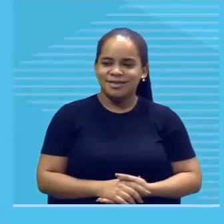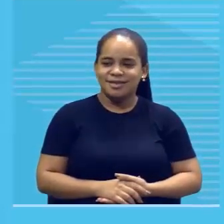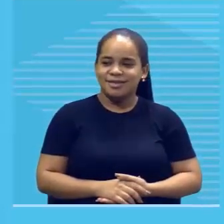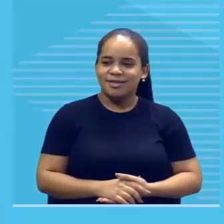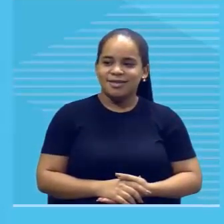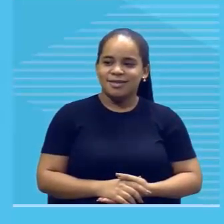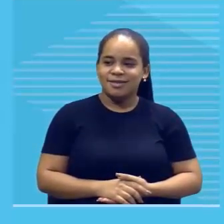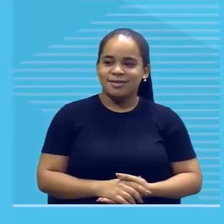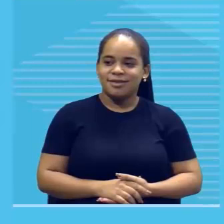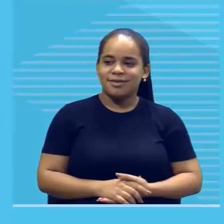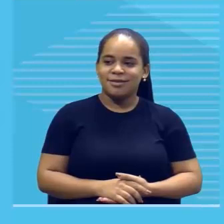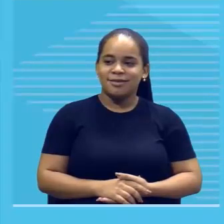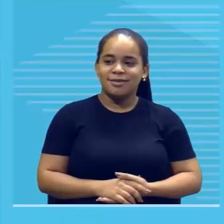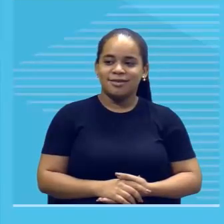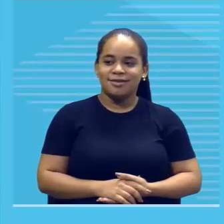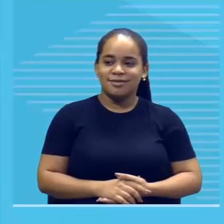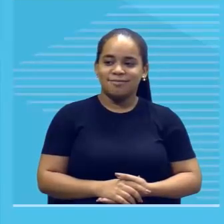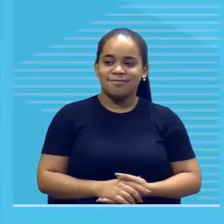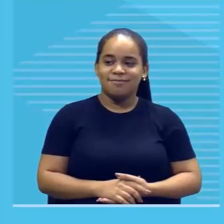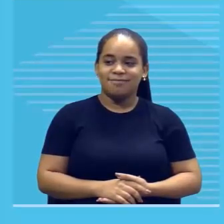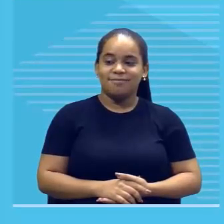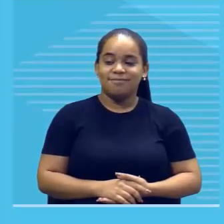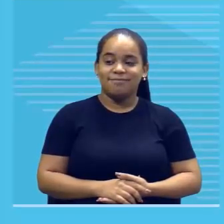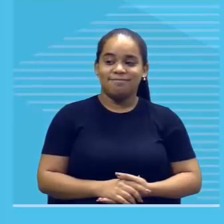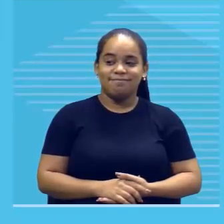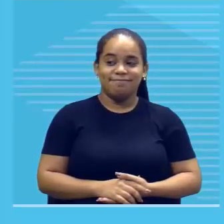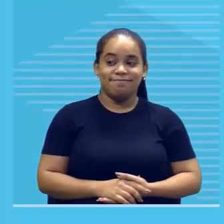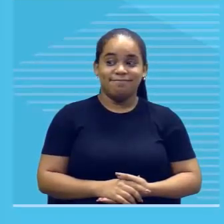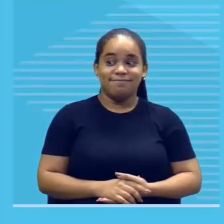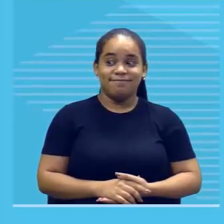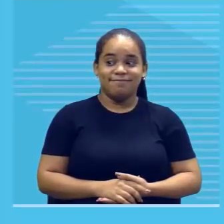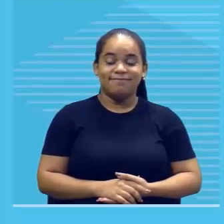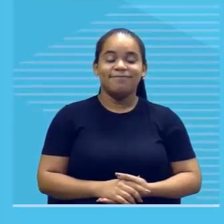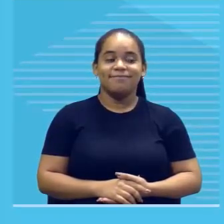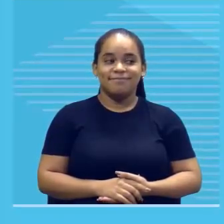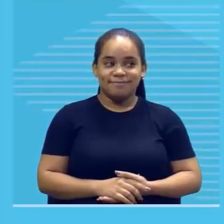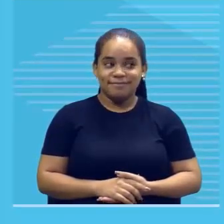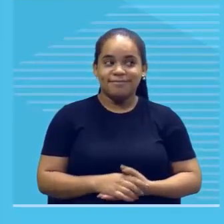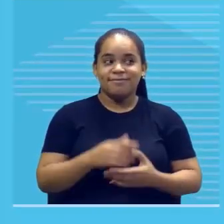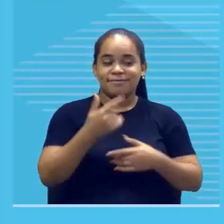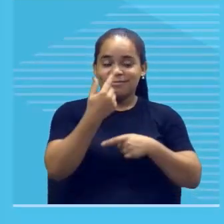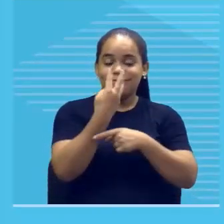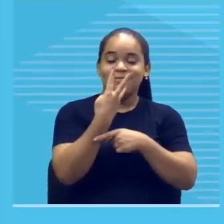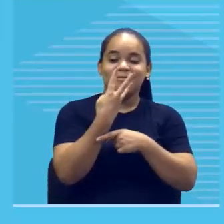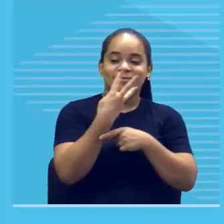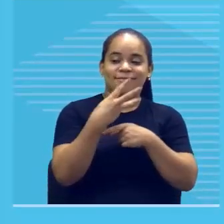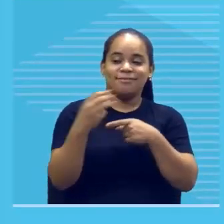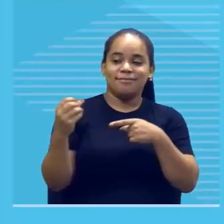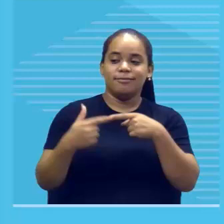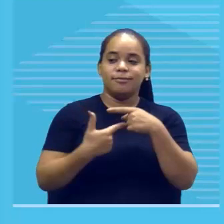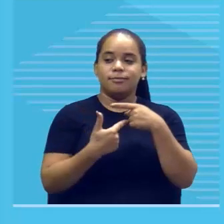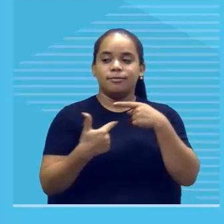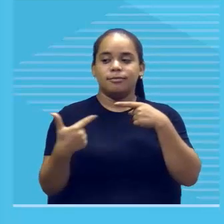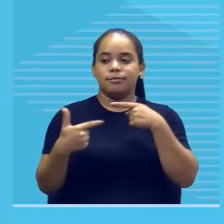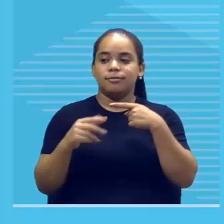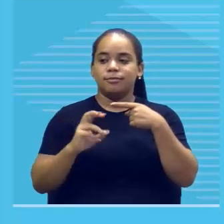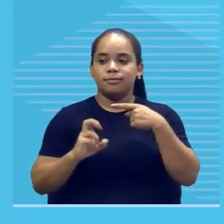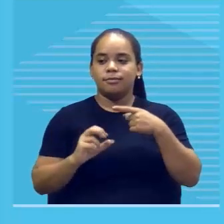225 olha aí ó 300 sobre 225